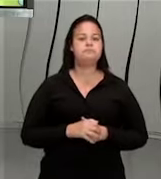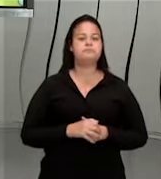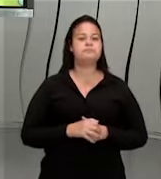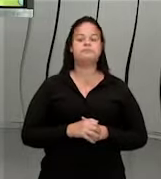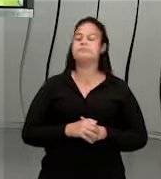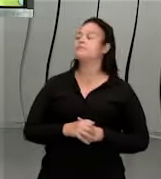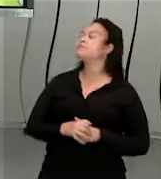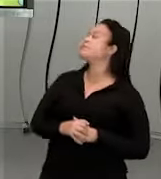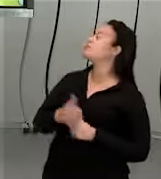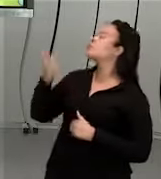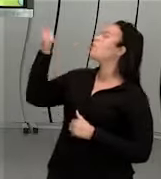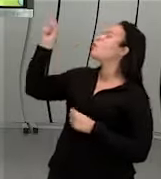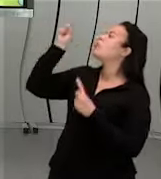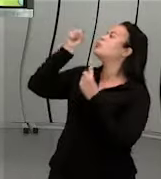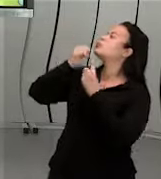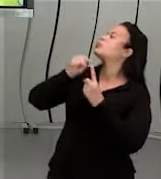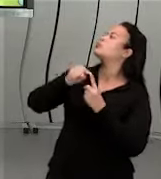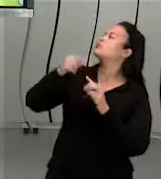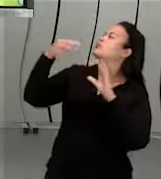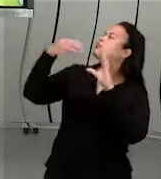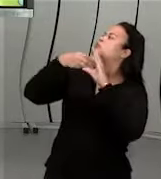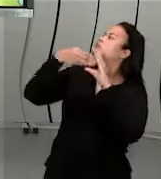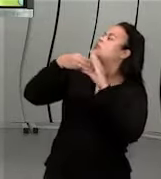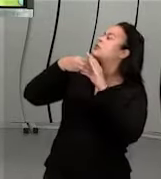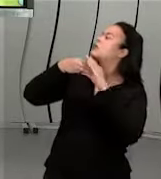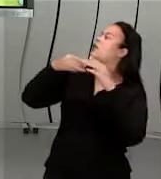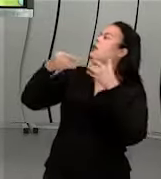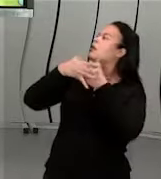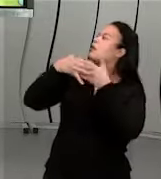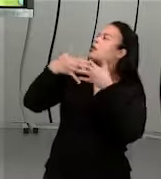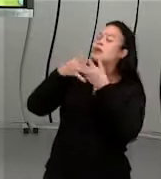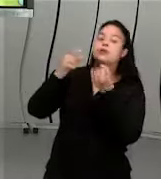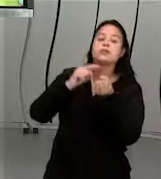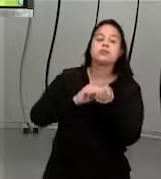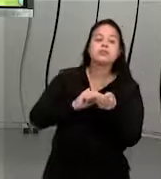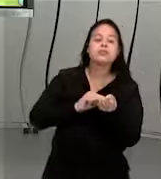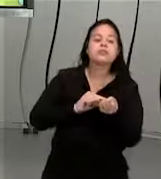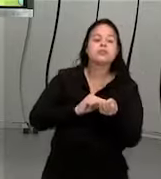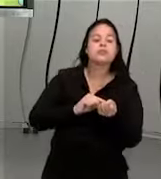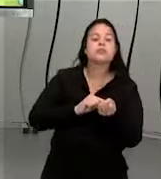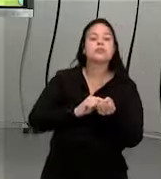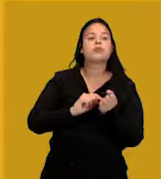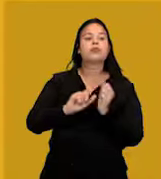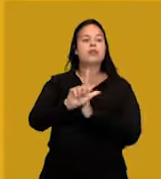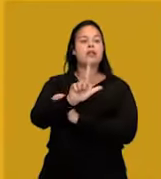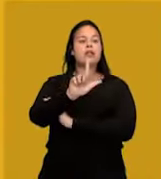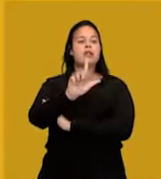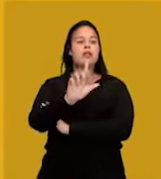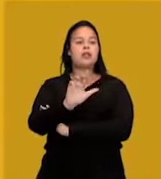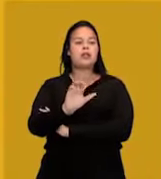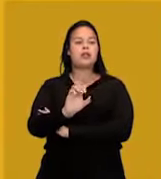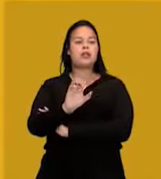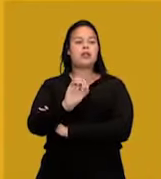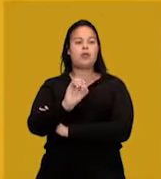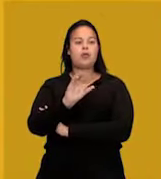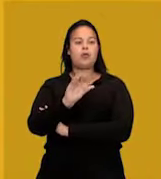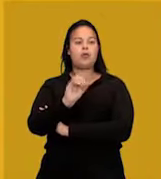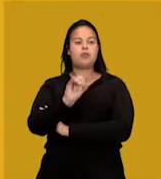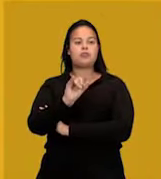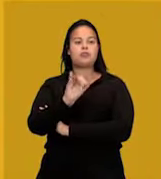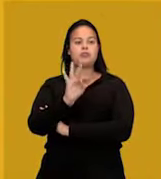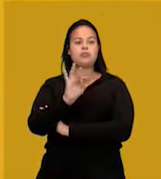Outros tipos de células do tecido sanguíneo são os leucócitos. Leucócitos ou glóbulos